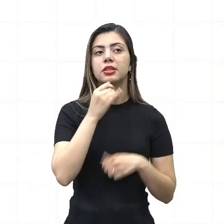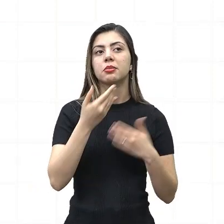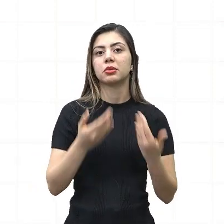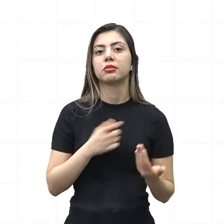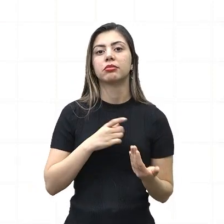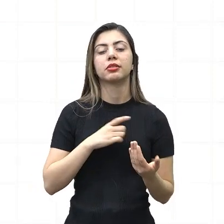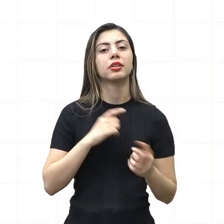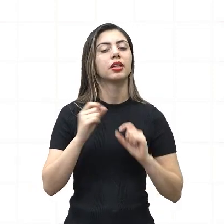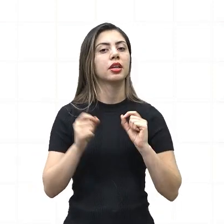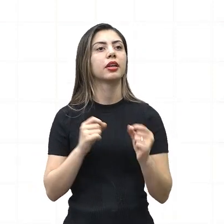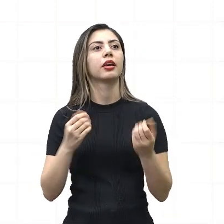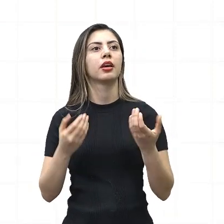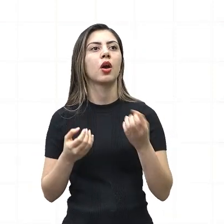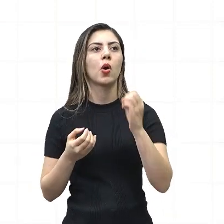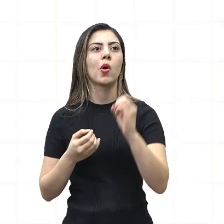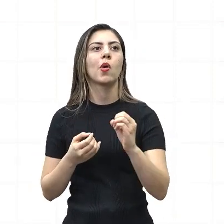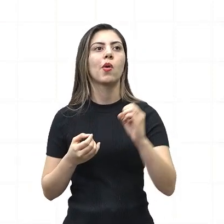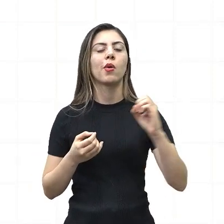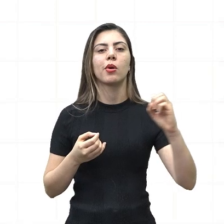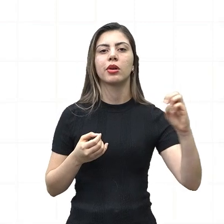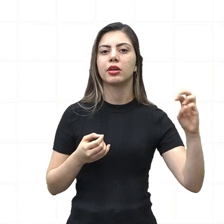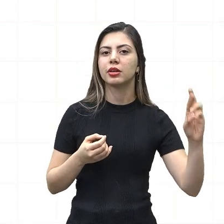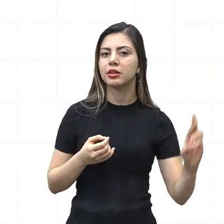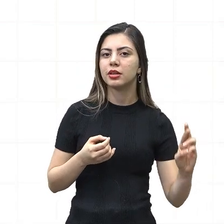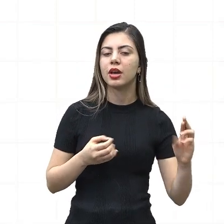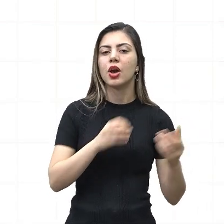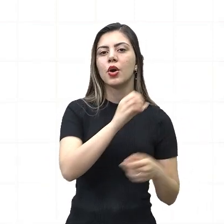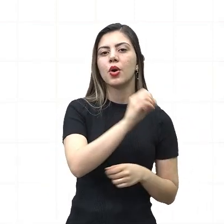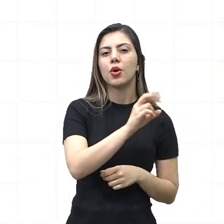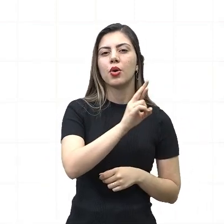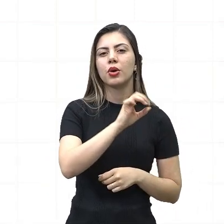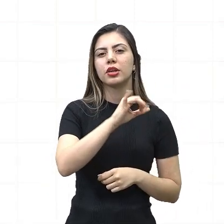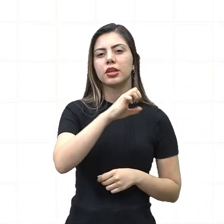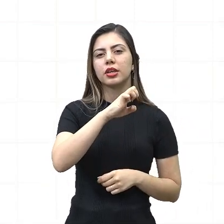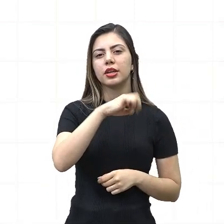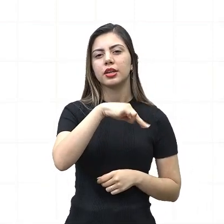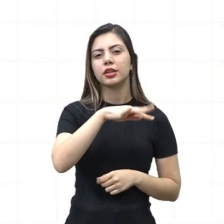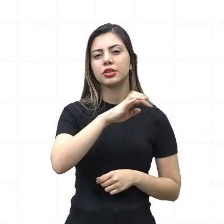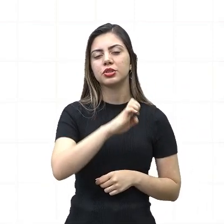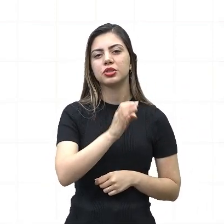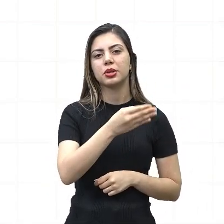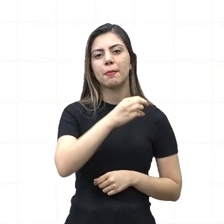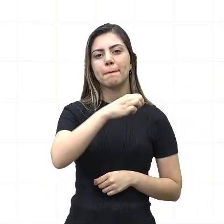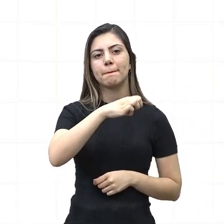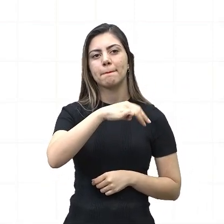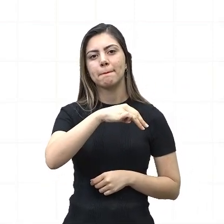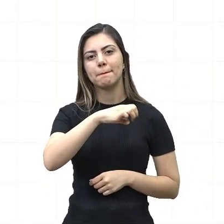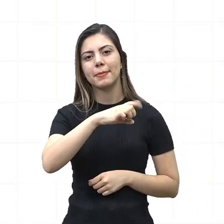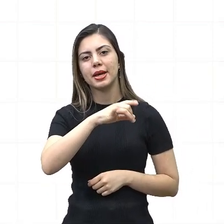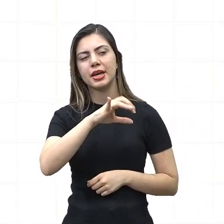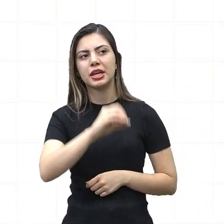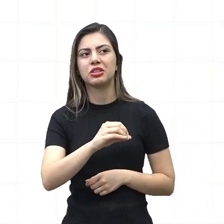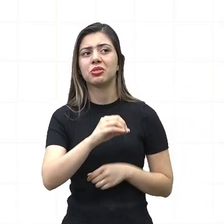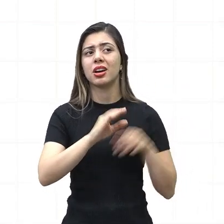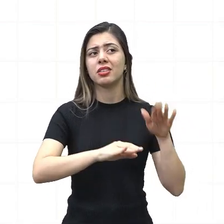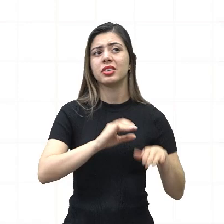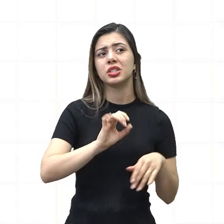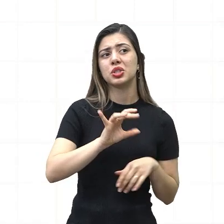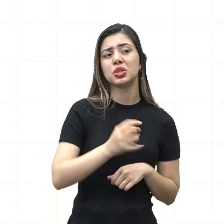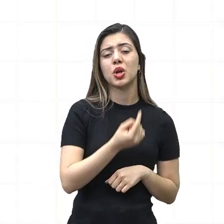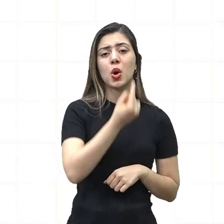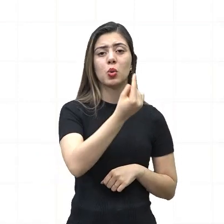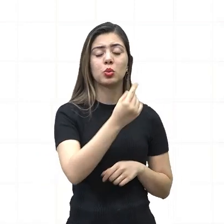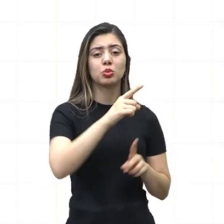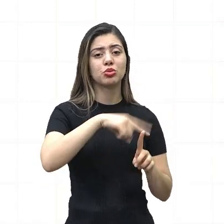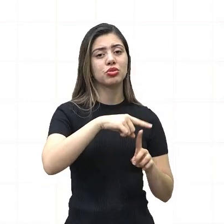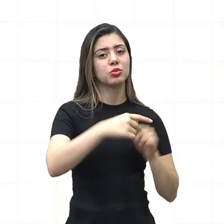Médio, na África, que depende só de uma coisa. Imagina você ter apenas uma fonte de riqueza,